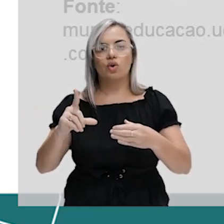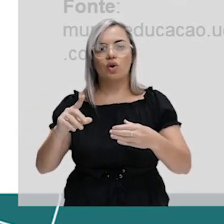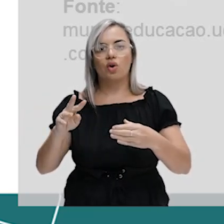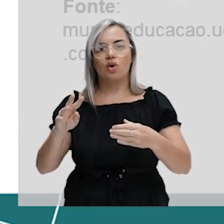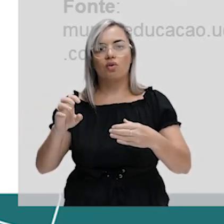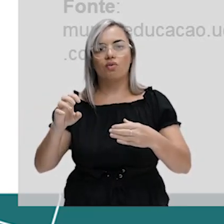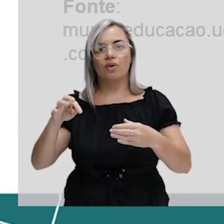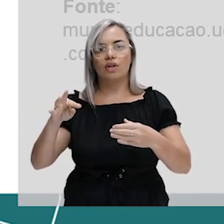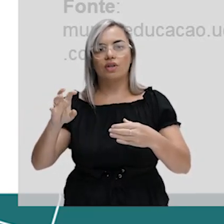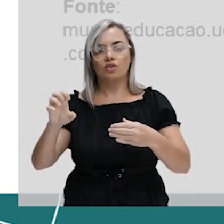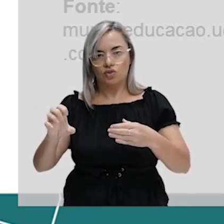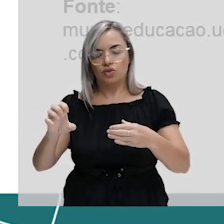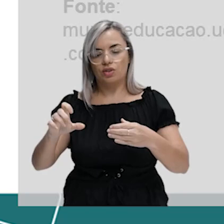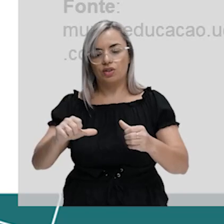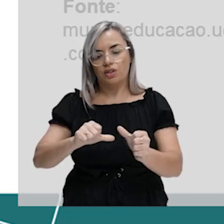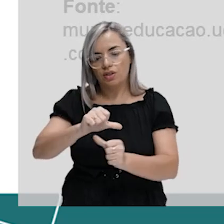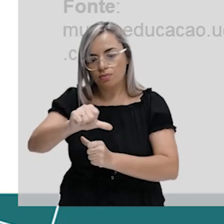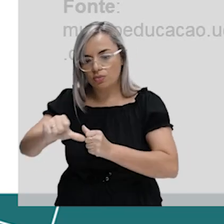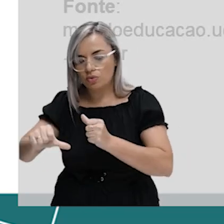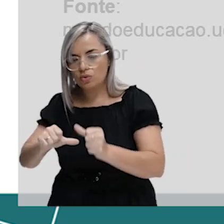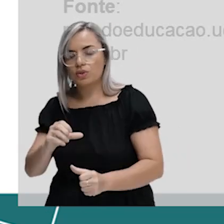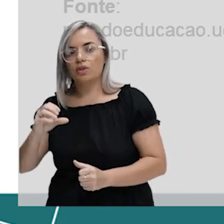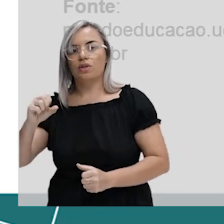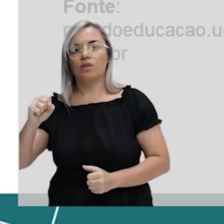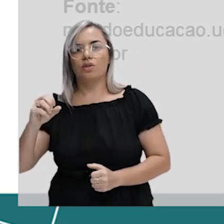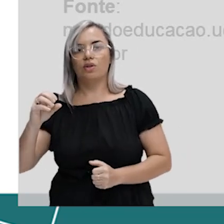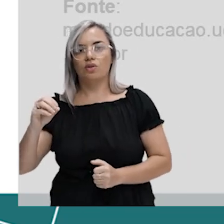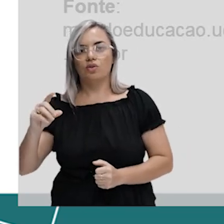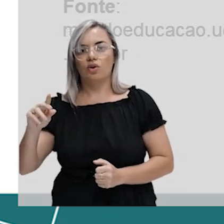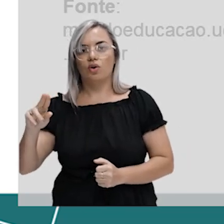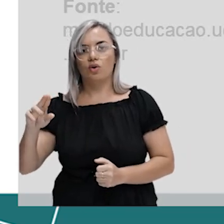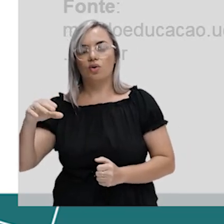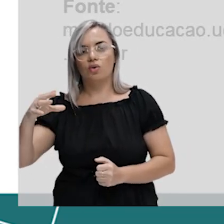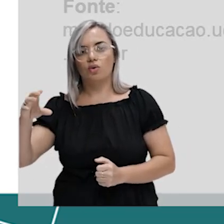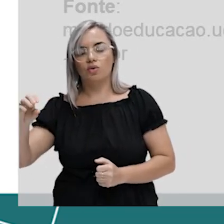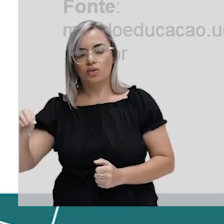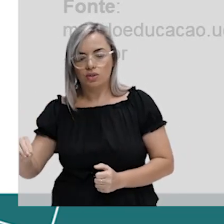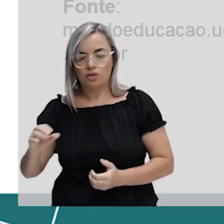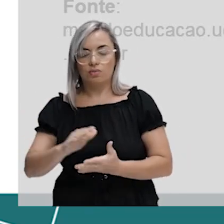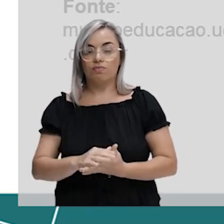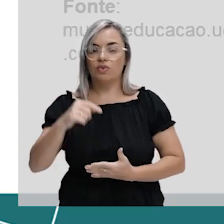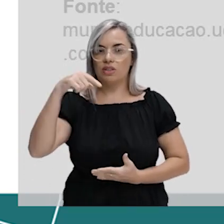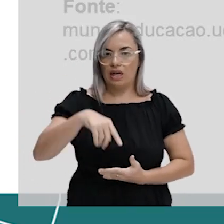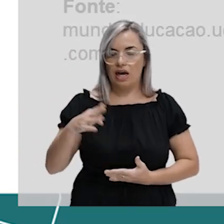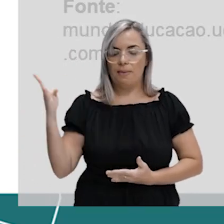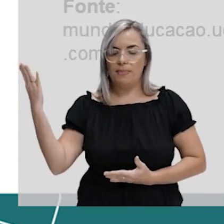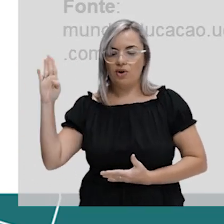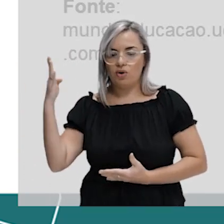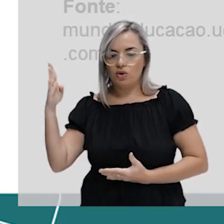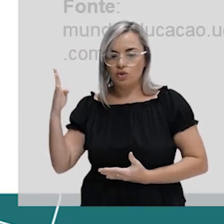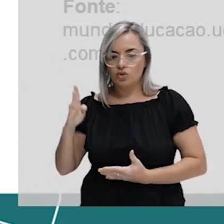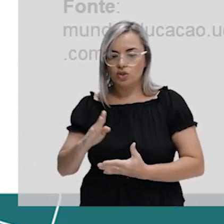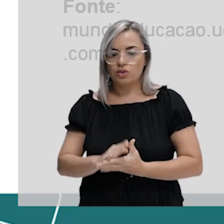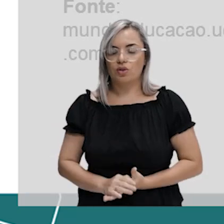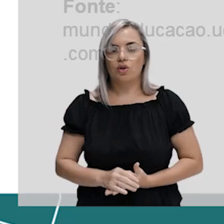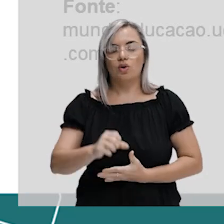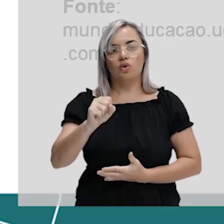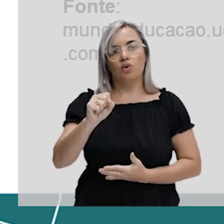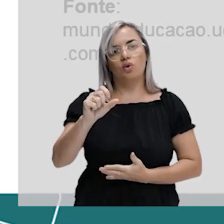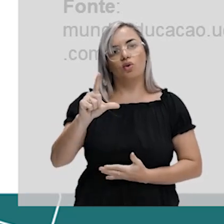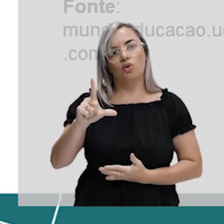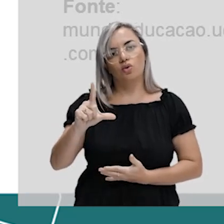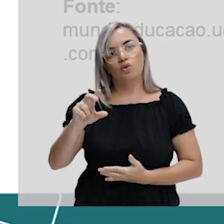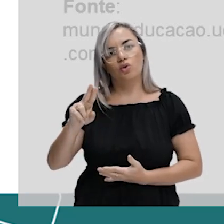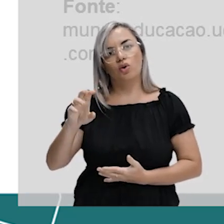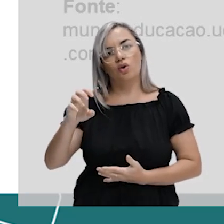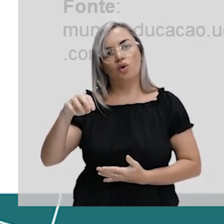solução, tá? E na biologia, solvente é água. Então, nós encontramos água dissolvendo